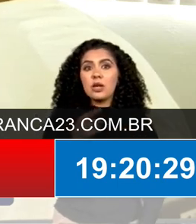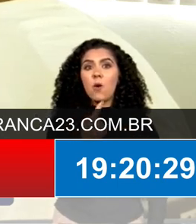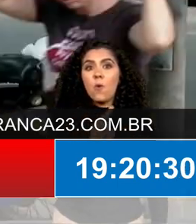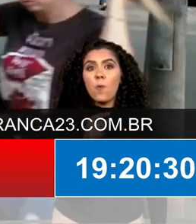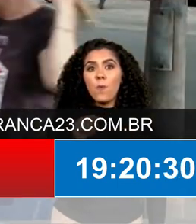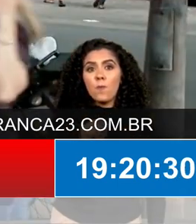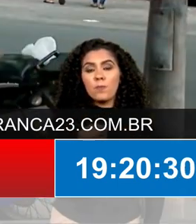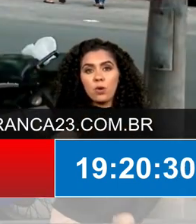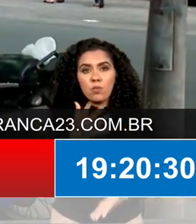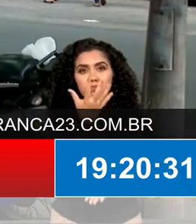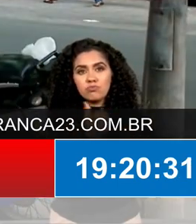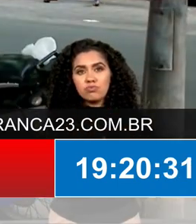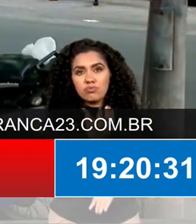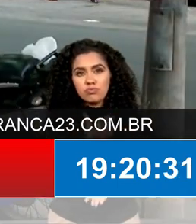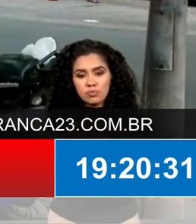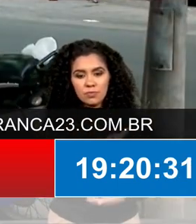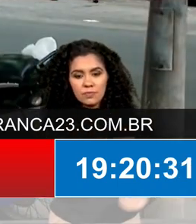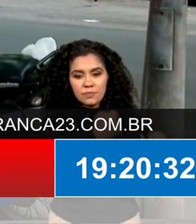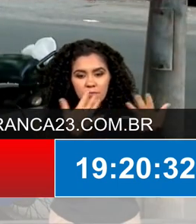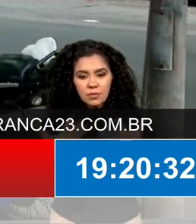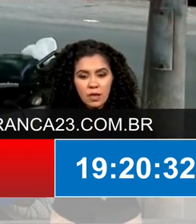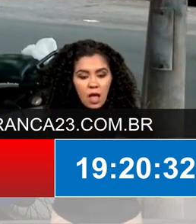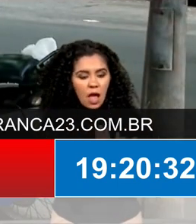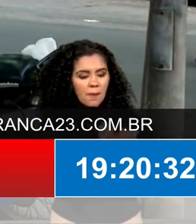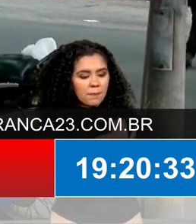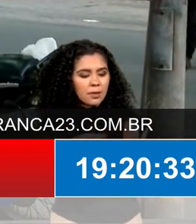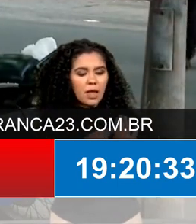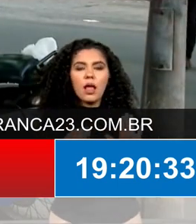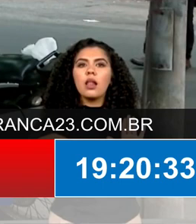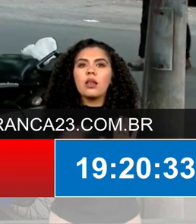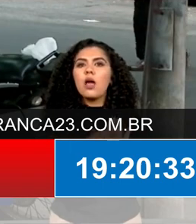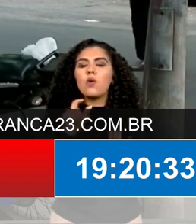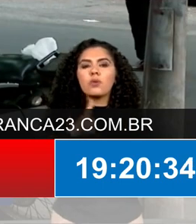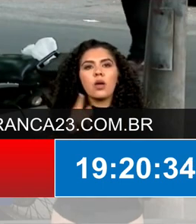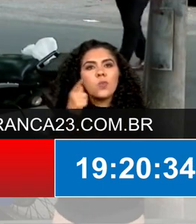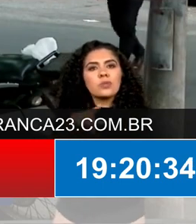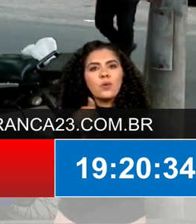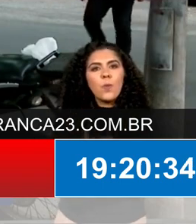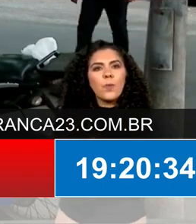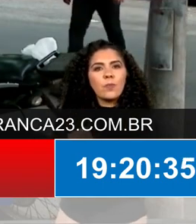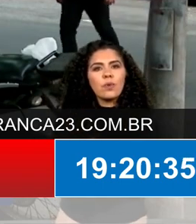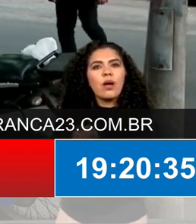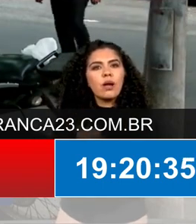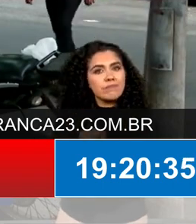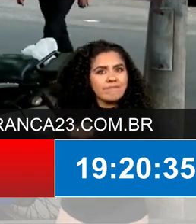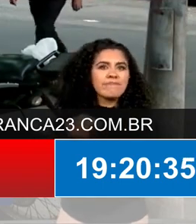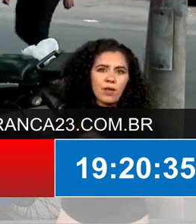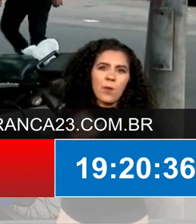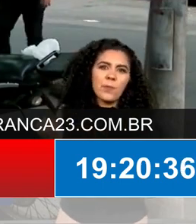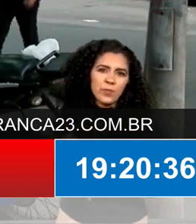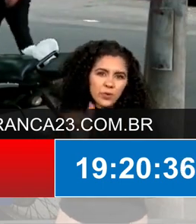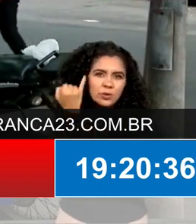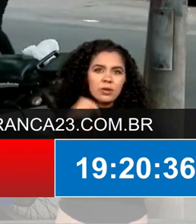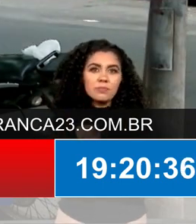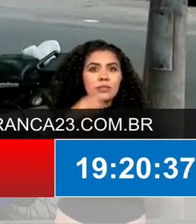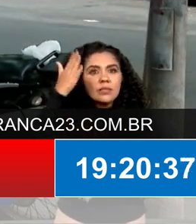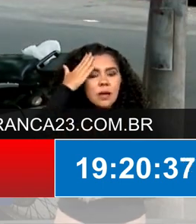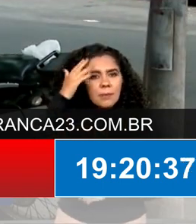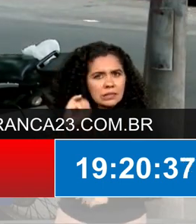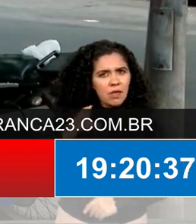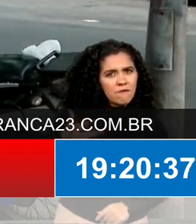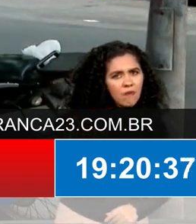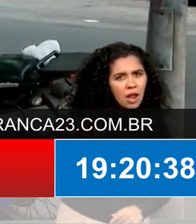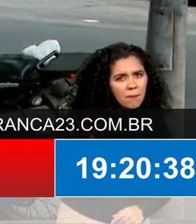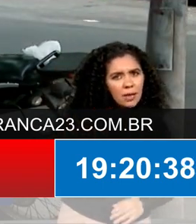downloads. O aplicativo, né, uma das funcionalidades é colocar uma meta que ele tem. Então, isso para a gente é importante, até para você saber se está valendo a